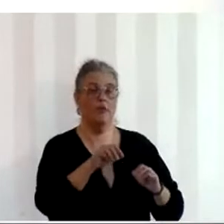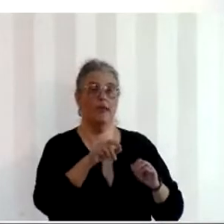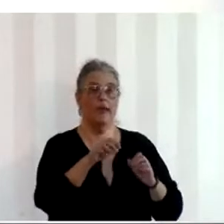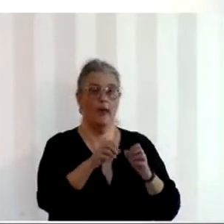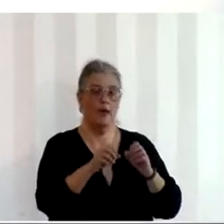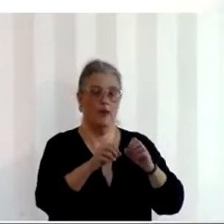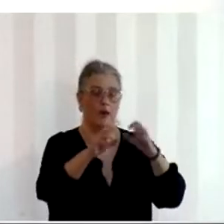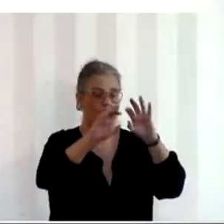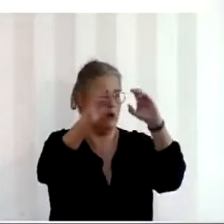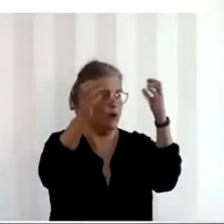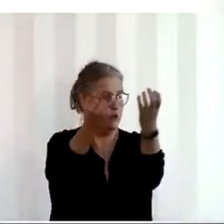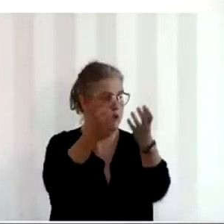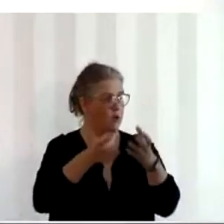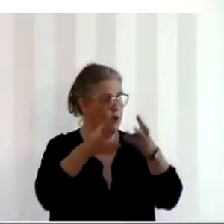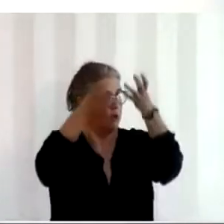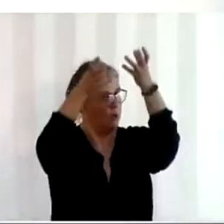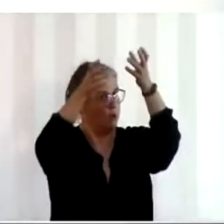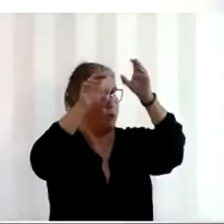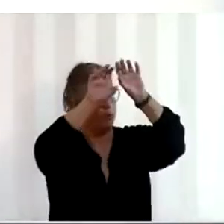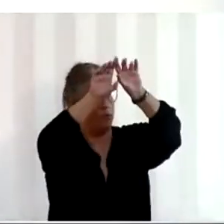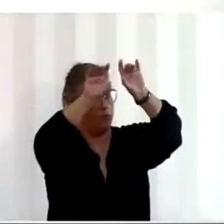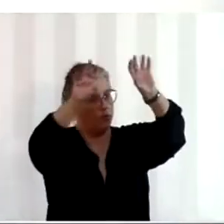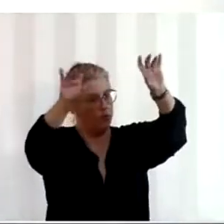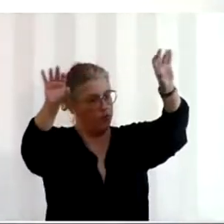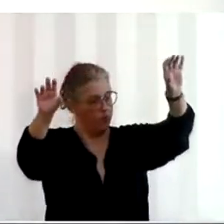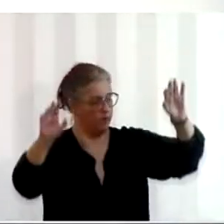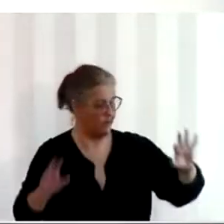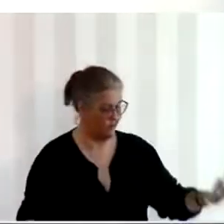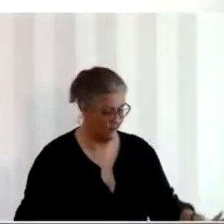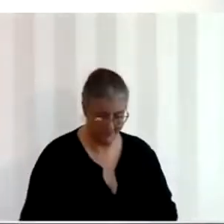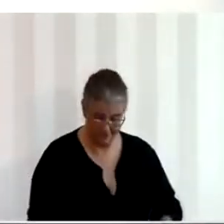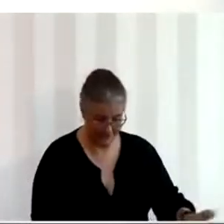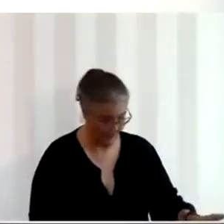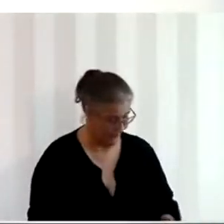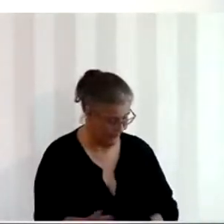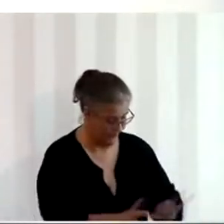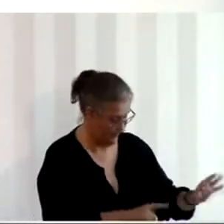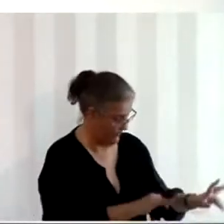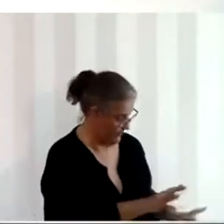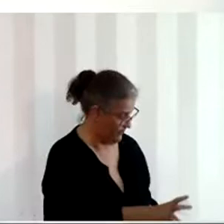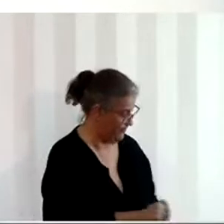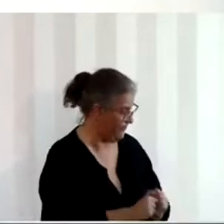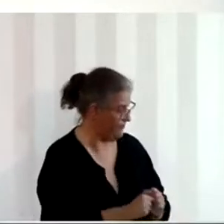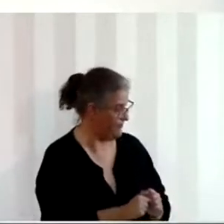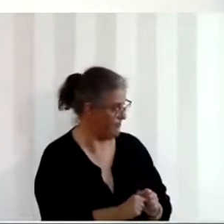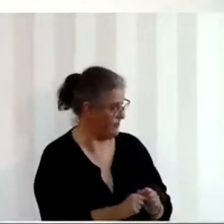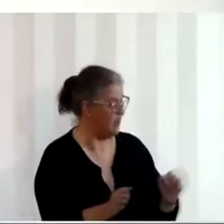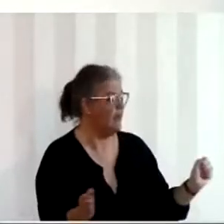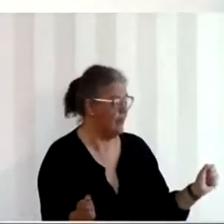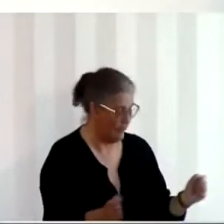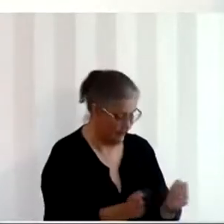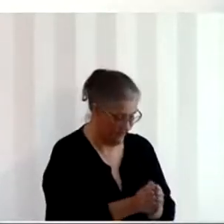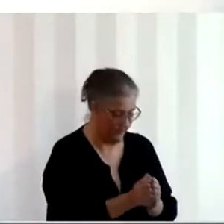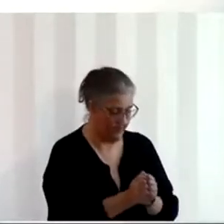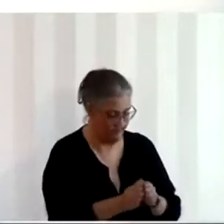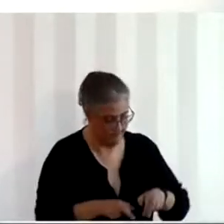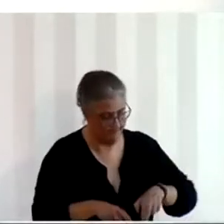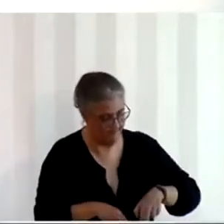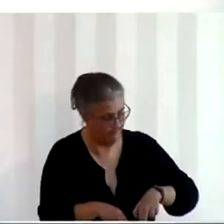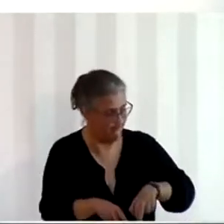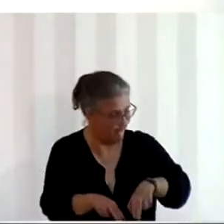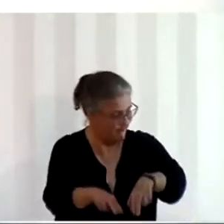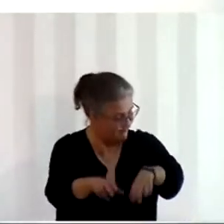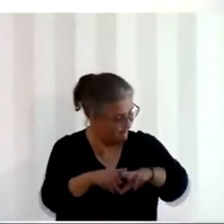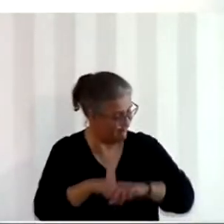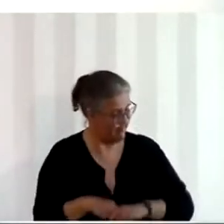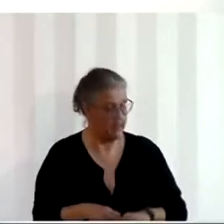hora de recolher as coisas, de desmontar as tendas. Os levitas deverão desmontar o tabernáculo e vão seguindo adiante, rumo